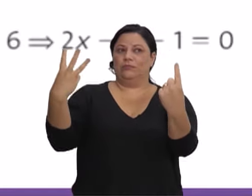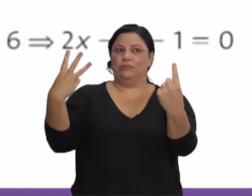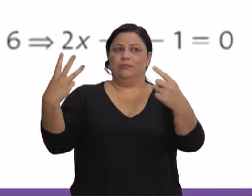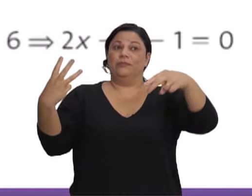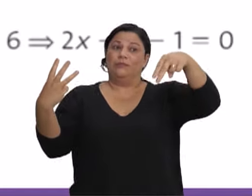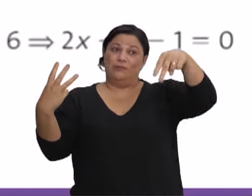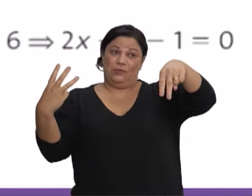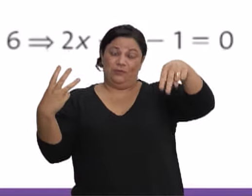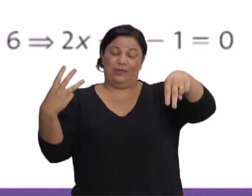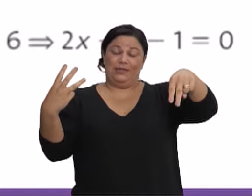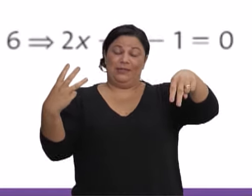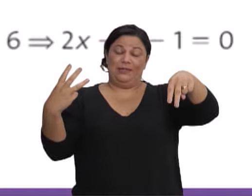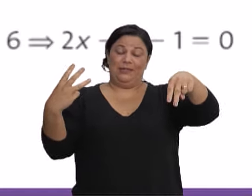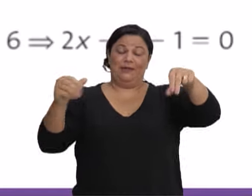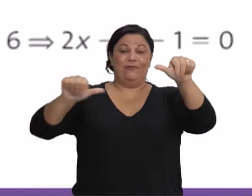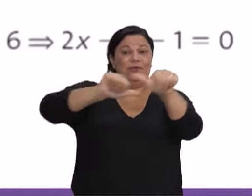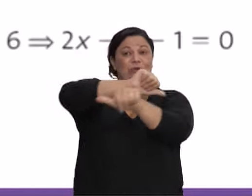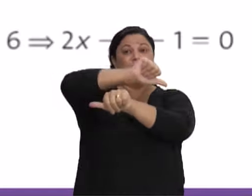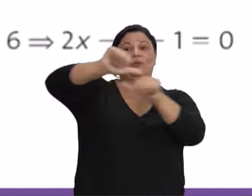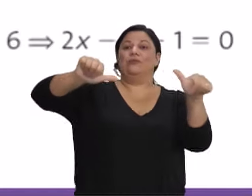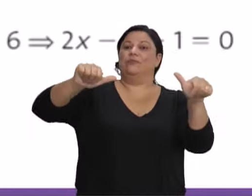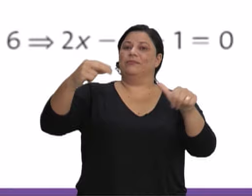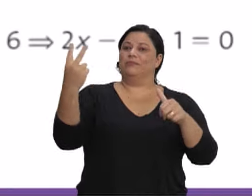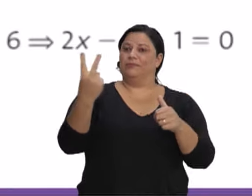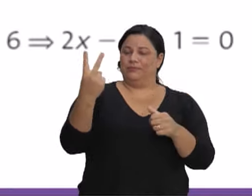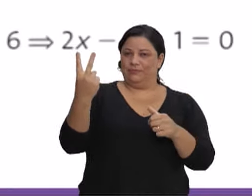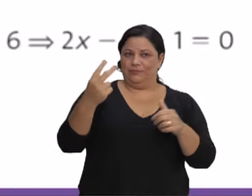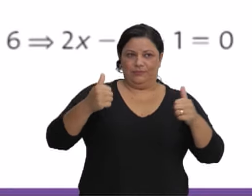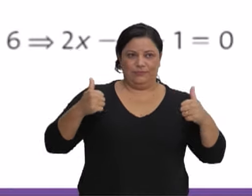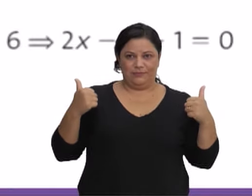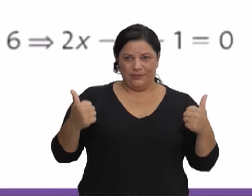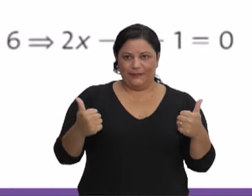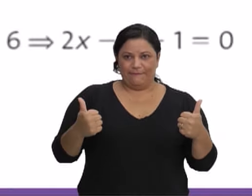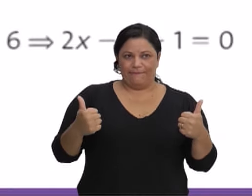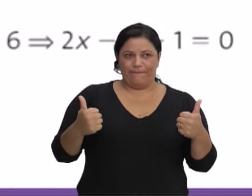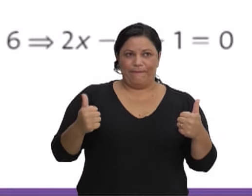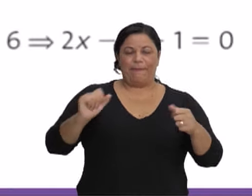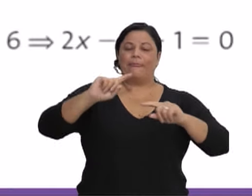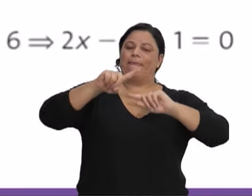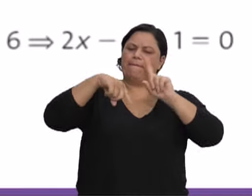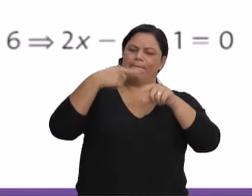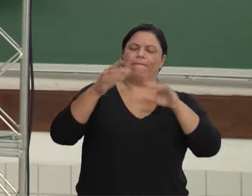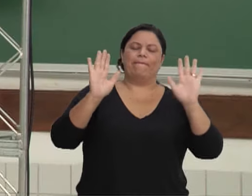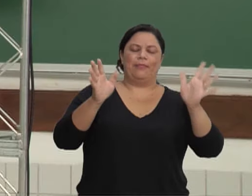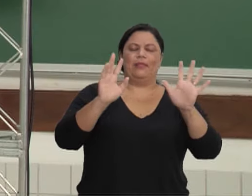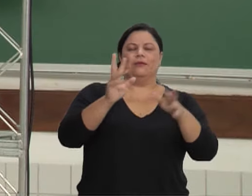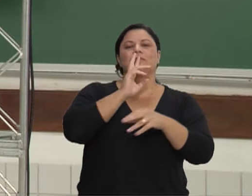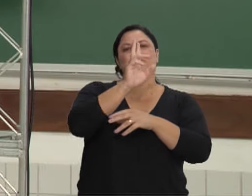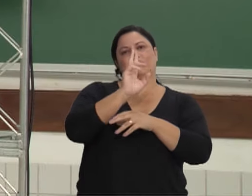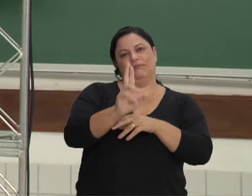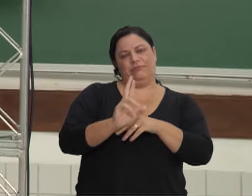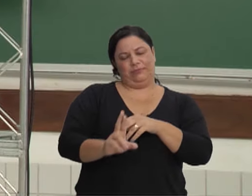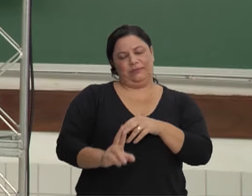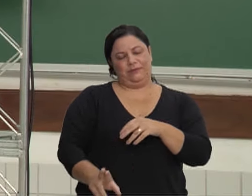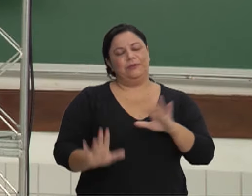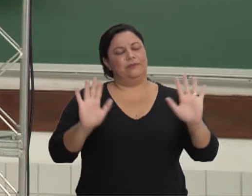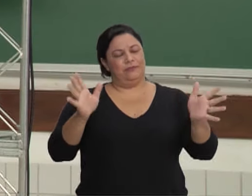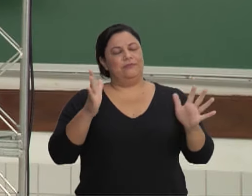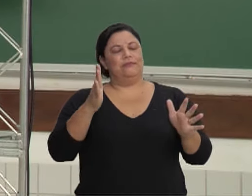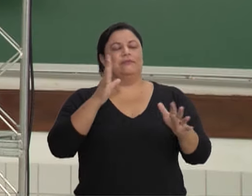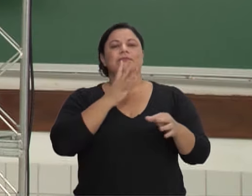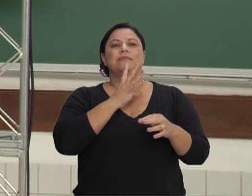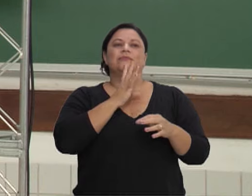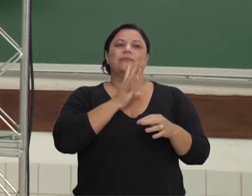por 2. Tranquilo? E depois só fazer as manipulações lá que a gente já conhece. Vou ficar com Y menos